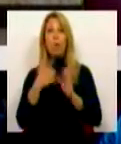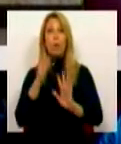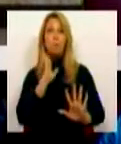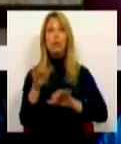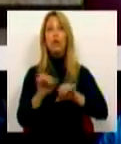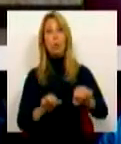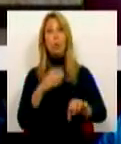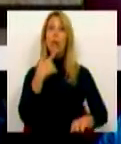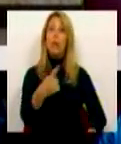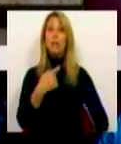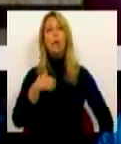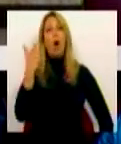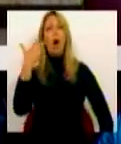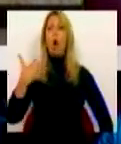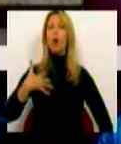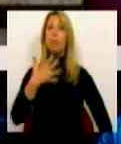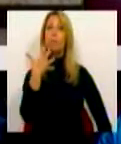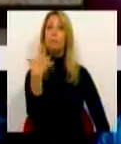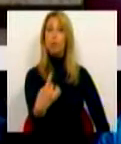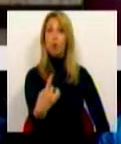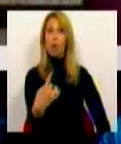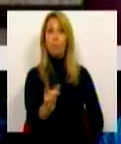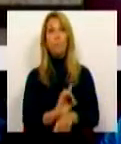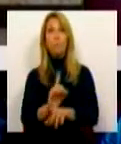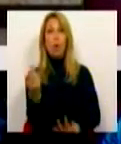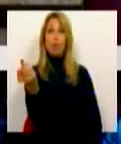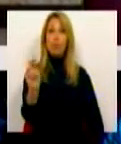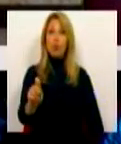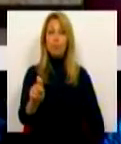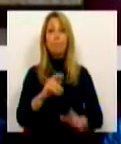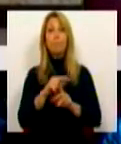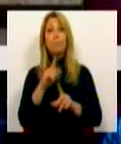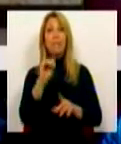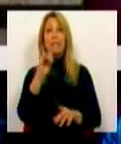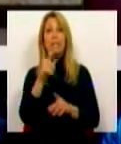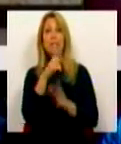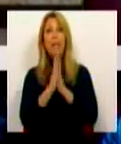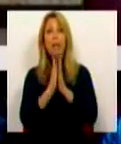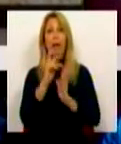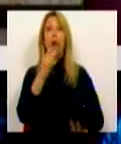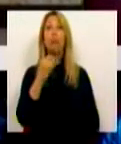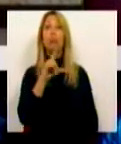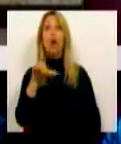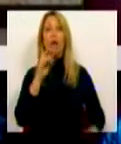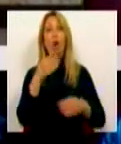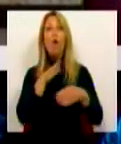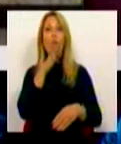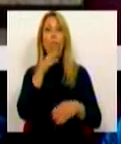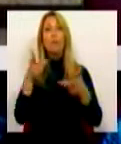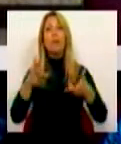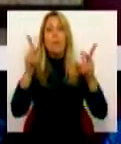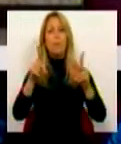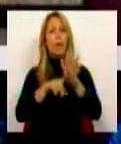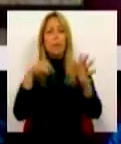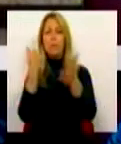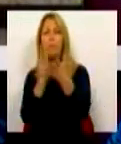orgulhosamente só. Desde o momento da sua chegada à Santa Apolónia, no comboio da liberdade, nunca perdeu de vista aquilo que